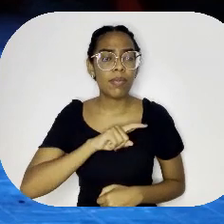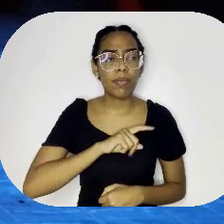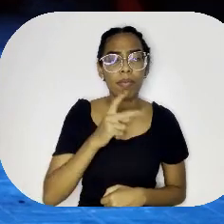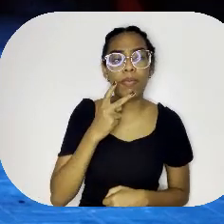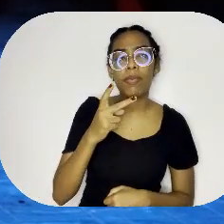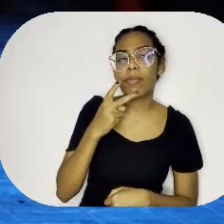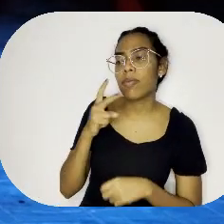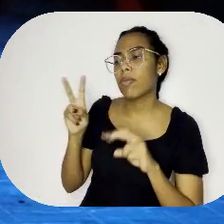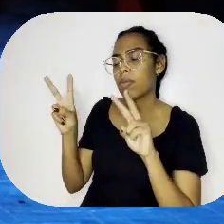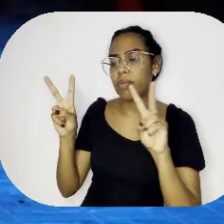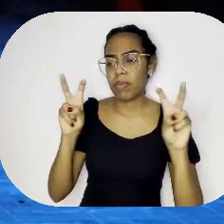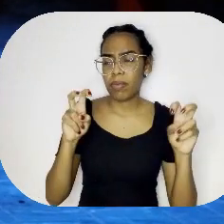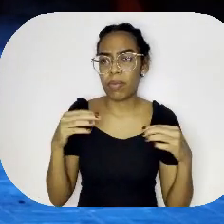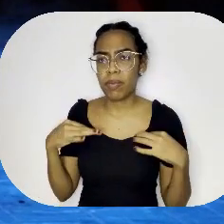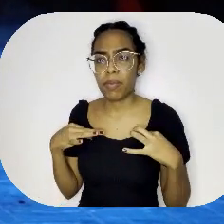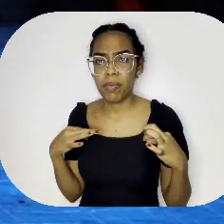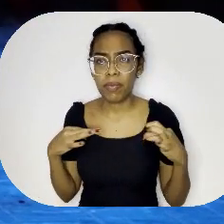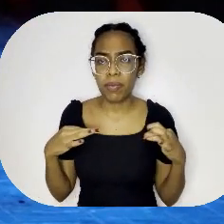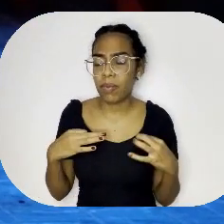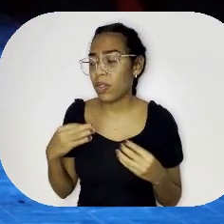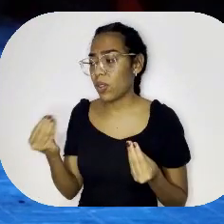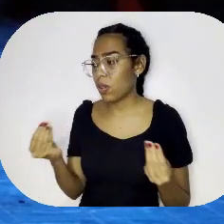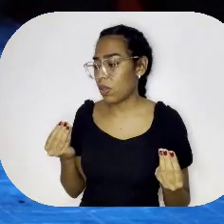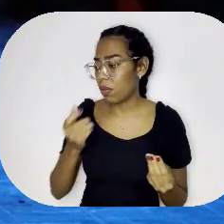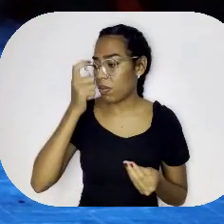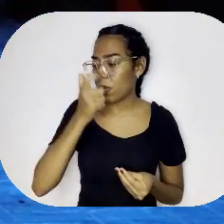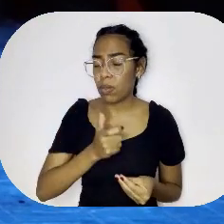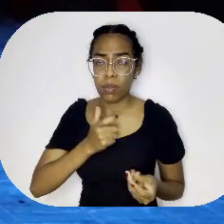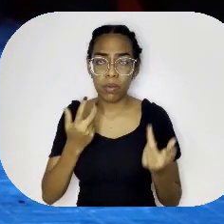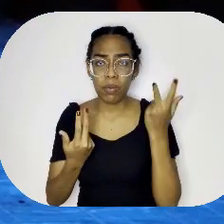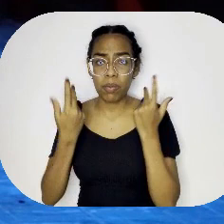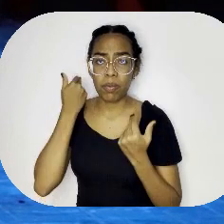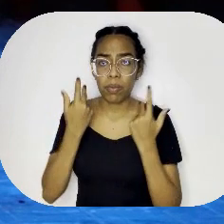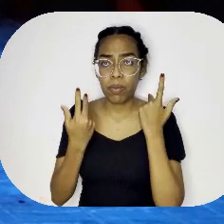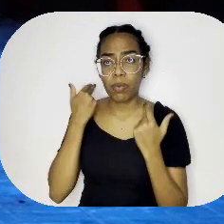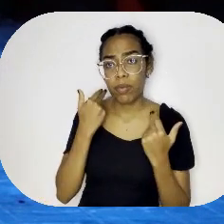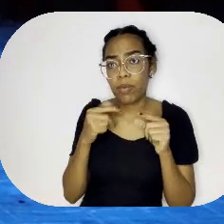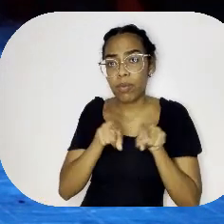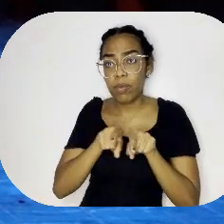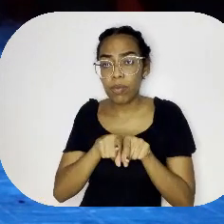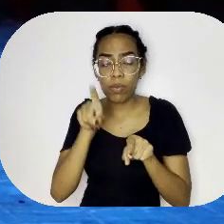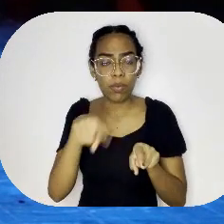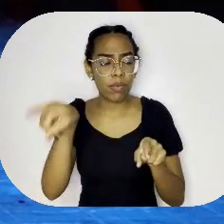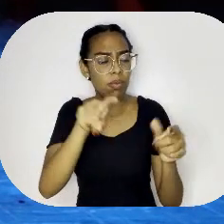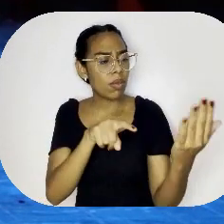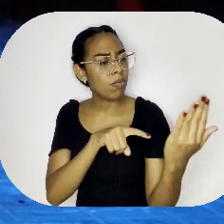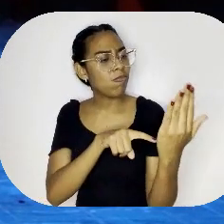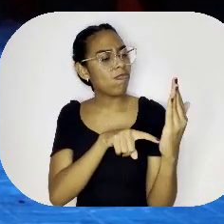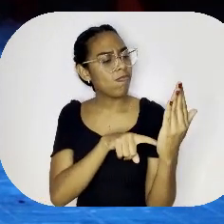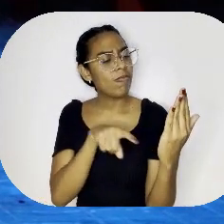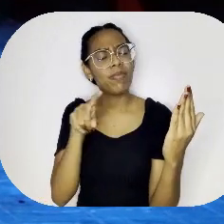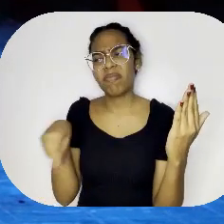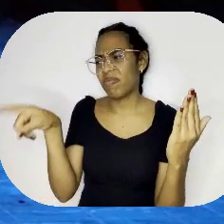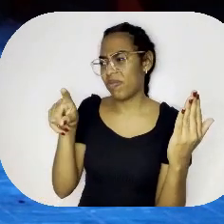Pra falar da minha roupa, do jeito que eu corto meu cabelo. Se olha no